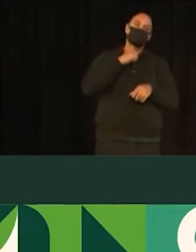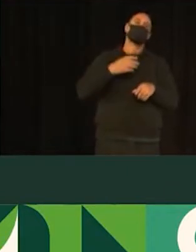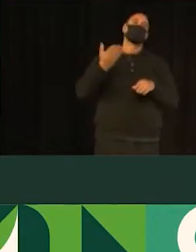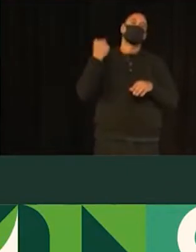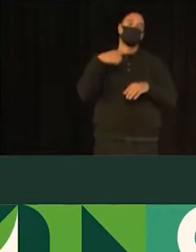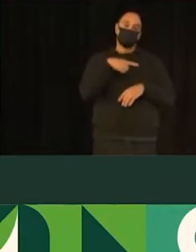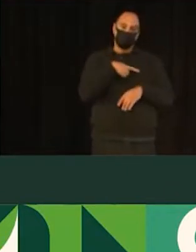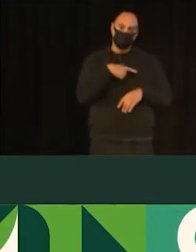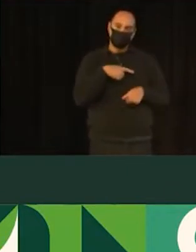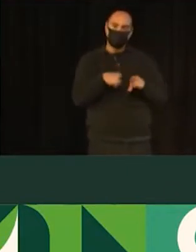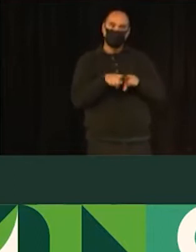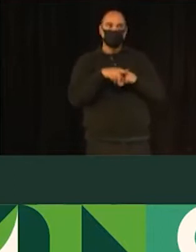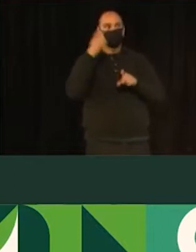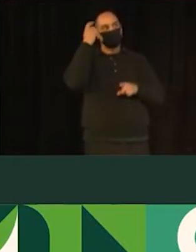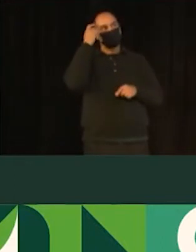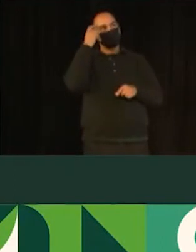Guajuviras a Matias.